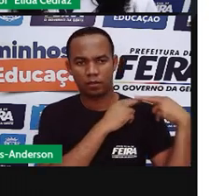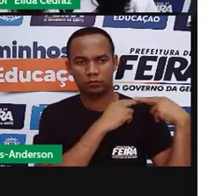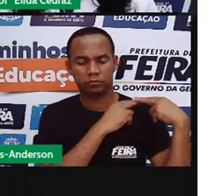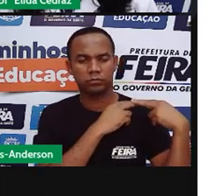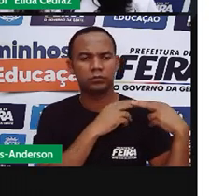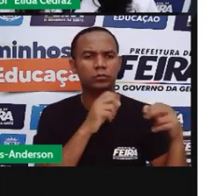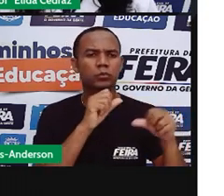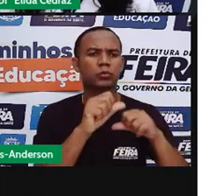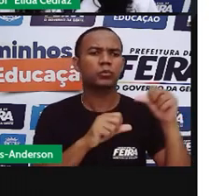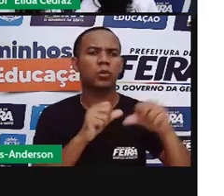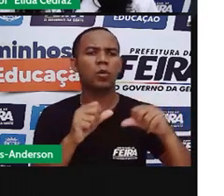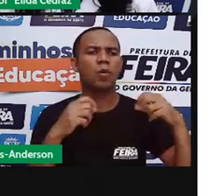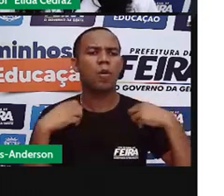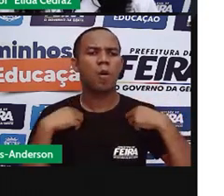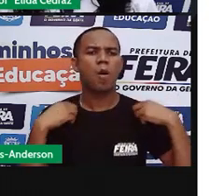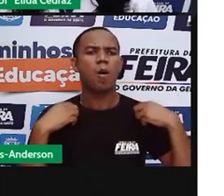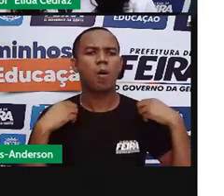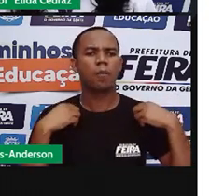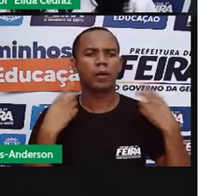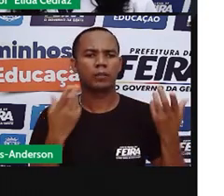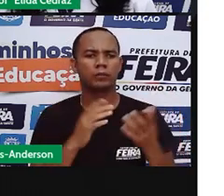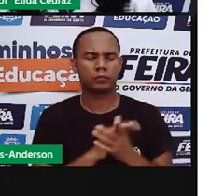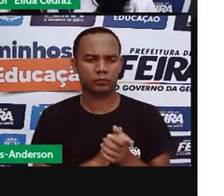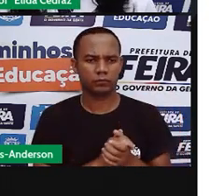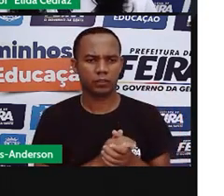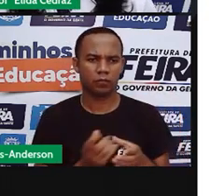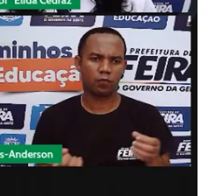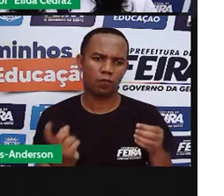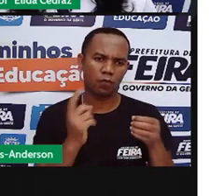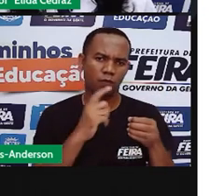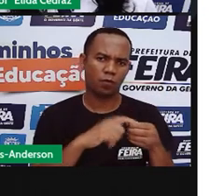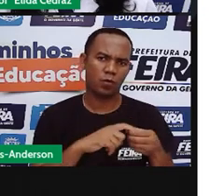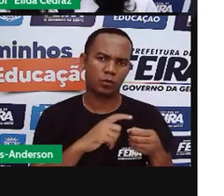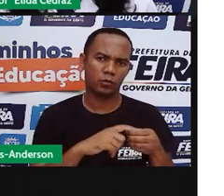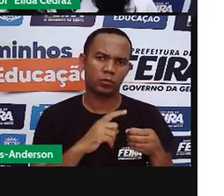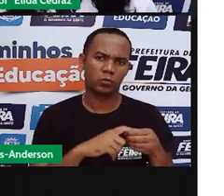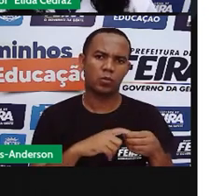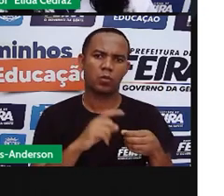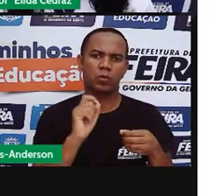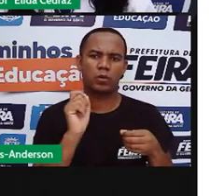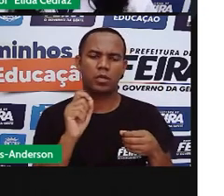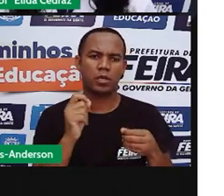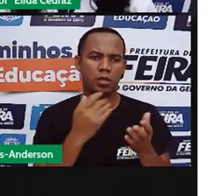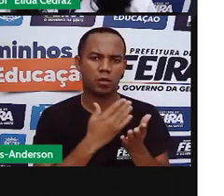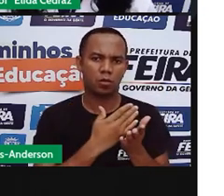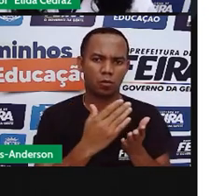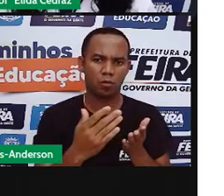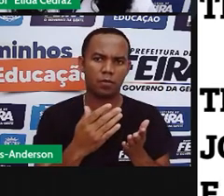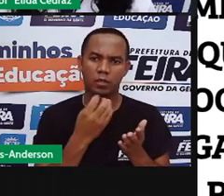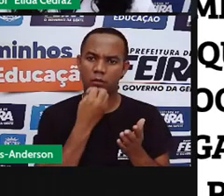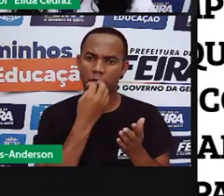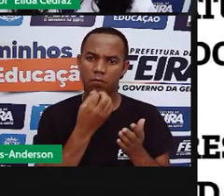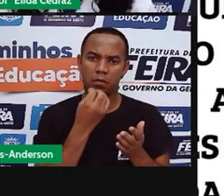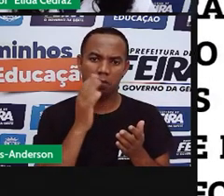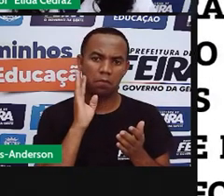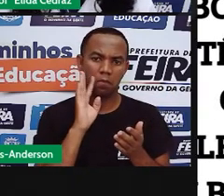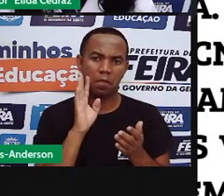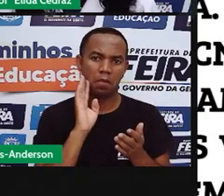as camisas dos seus jogadores e eles voltaram ao jogo e a partida foi bem melhor.